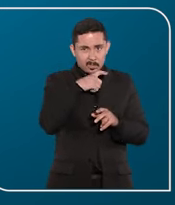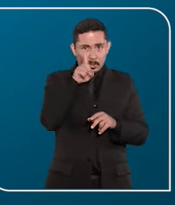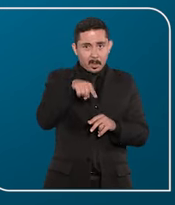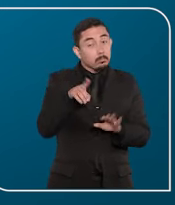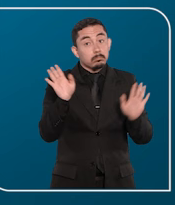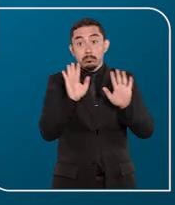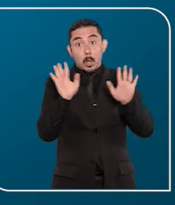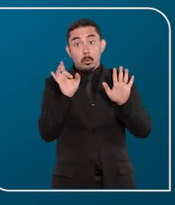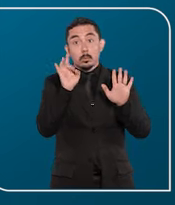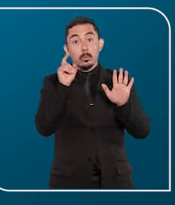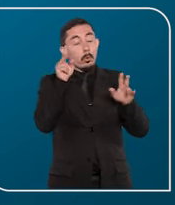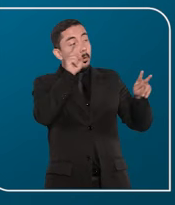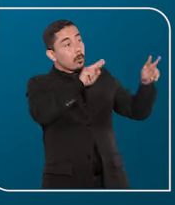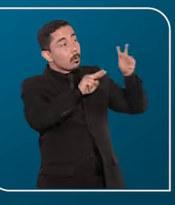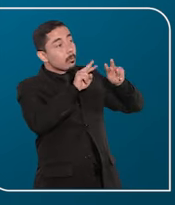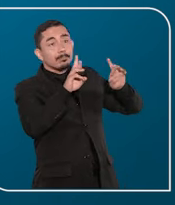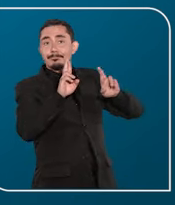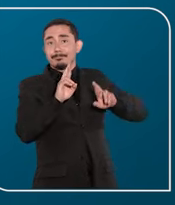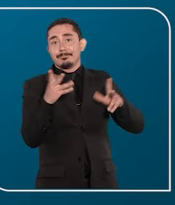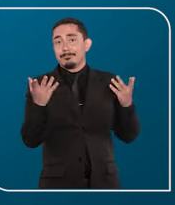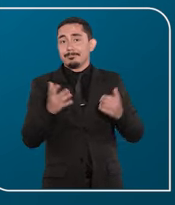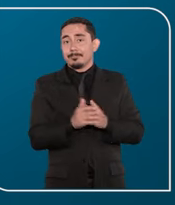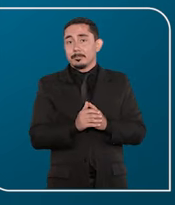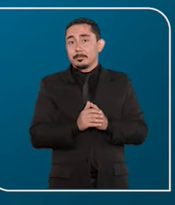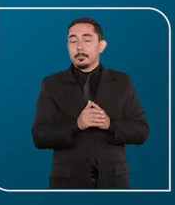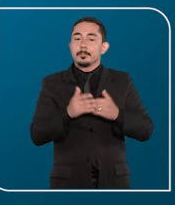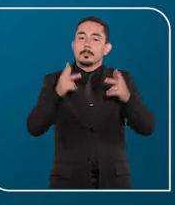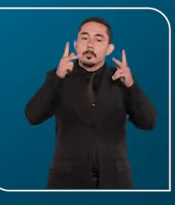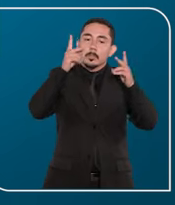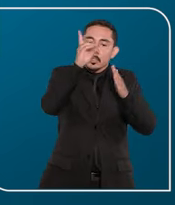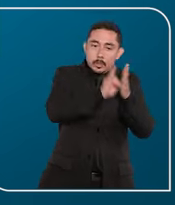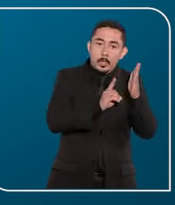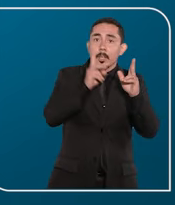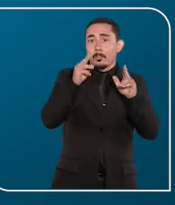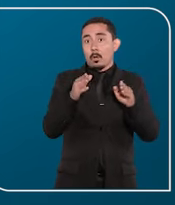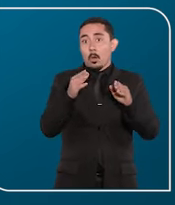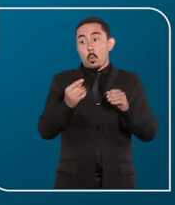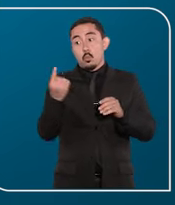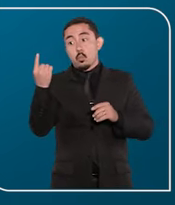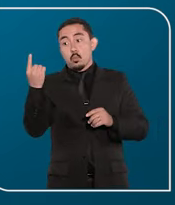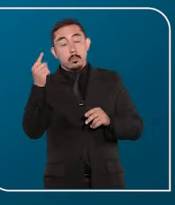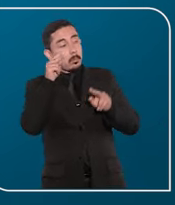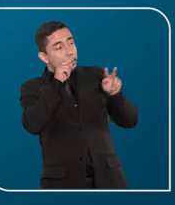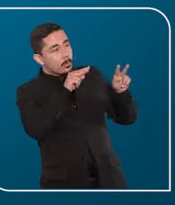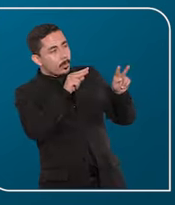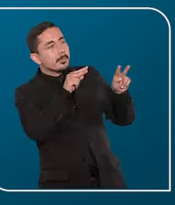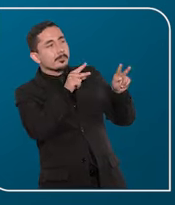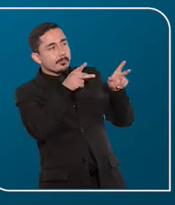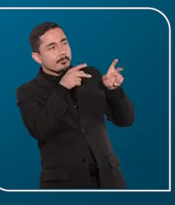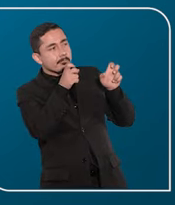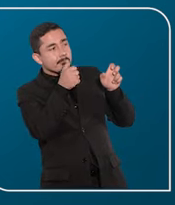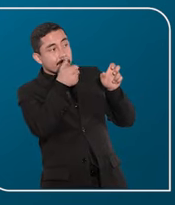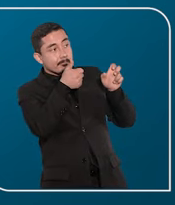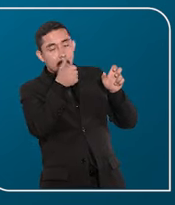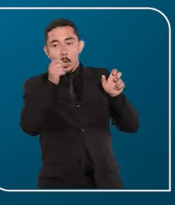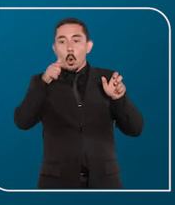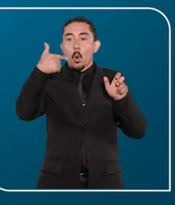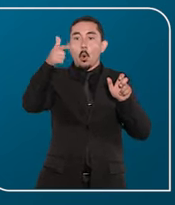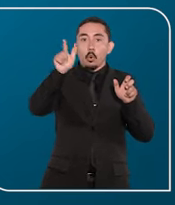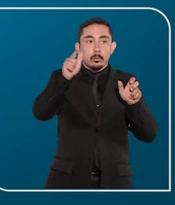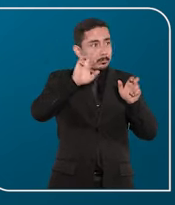visões diferentes da realidade e talvez elas não estejam totalmente erradas ou totalmente certas ou mentindo ou falando